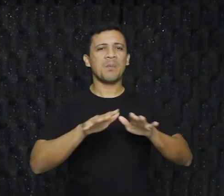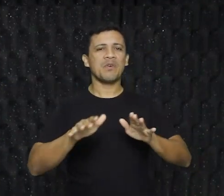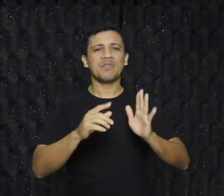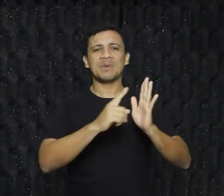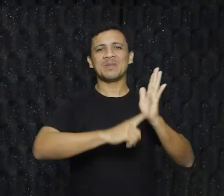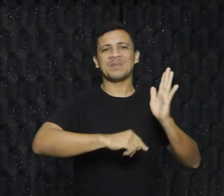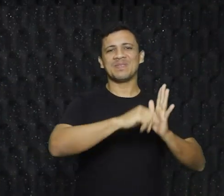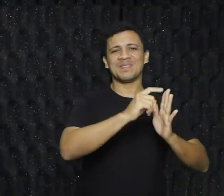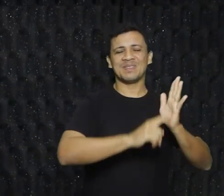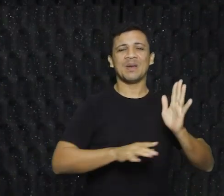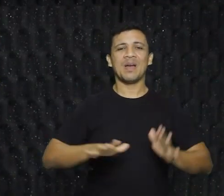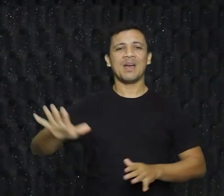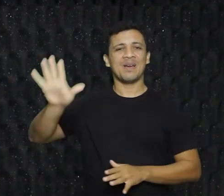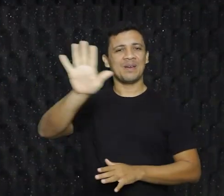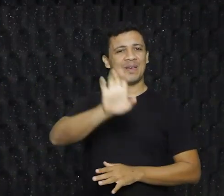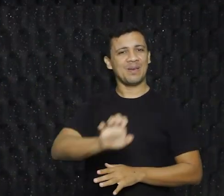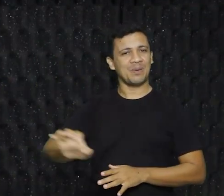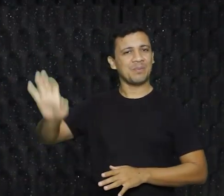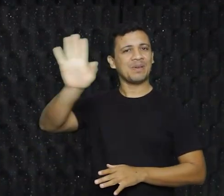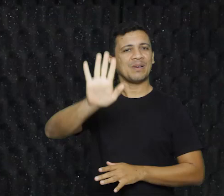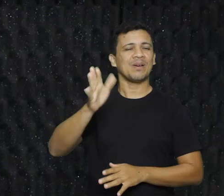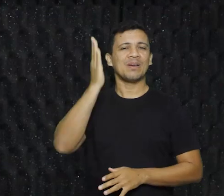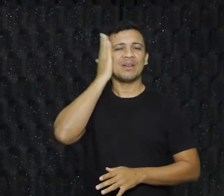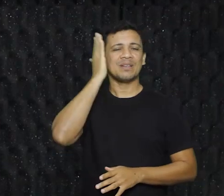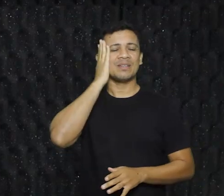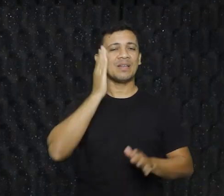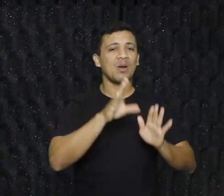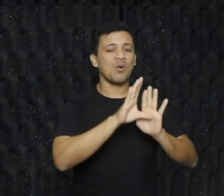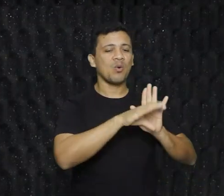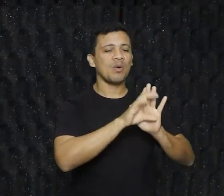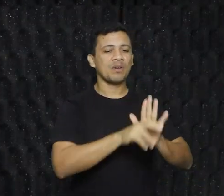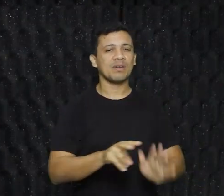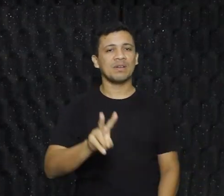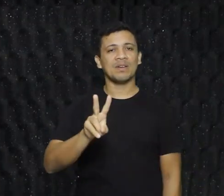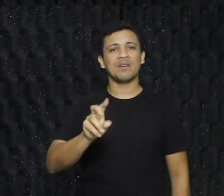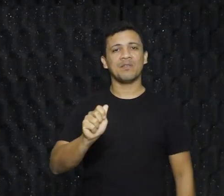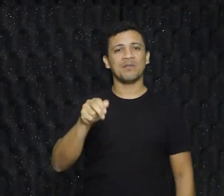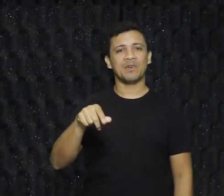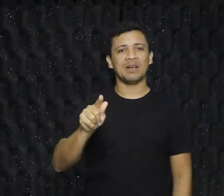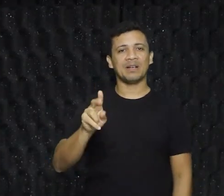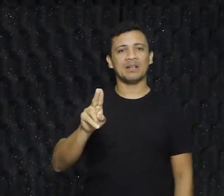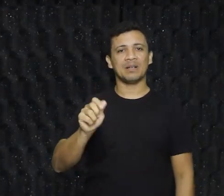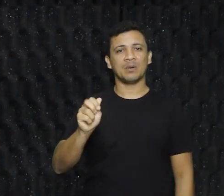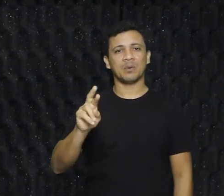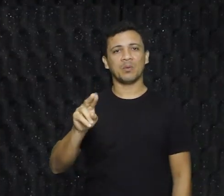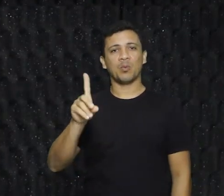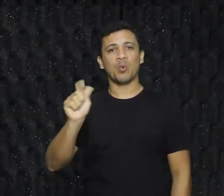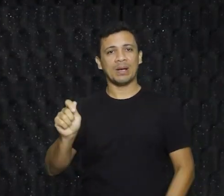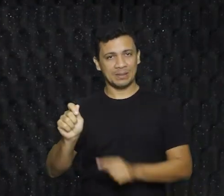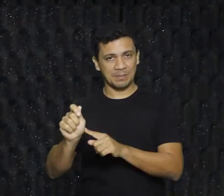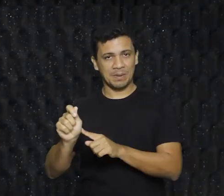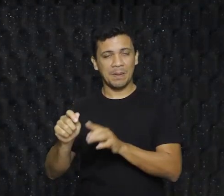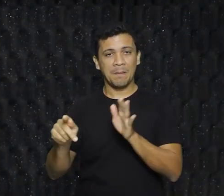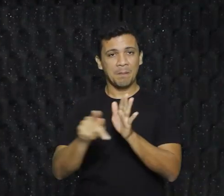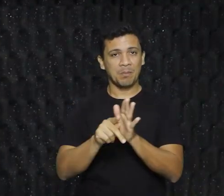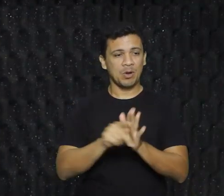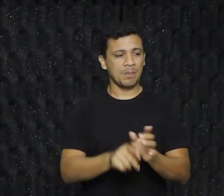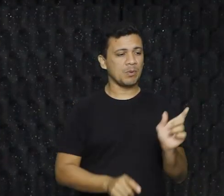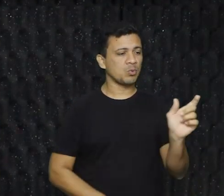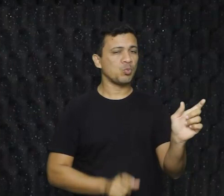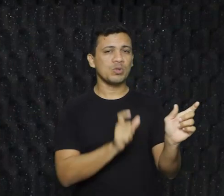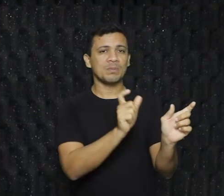europeias, né? Para a gente entender o conceito, a palavra vanguarda significa, vem de duas palavras francesas,